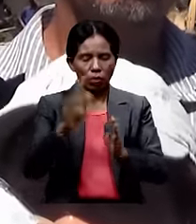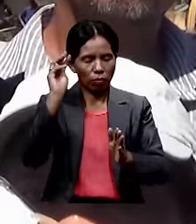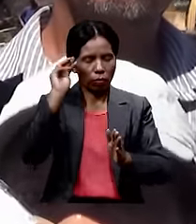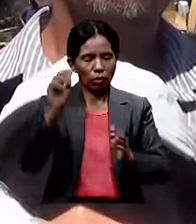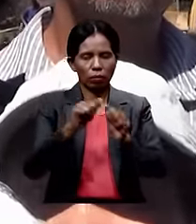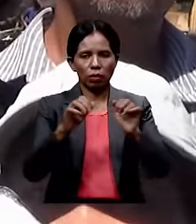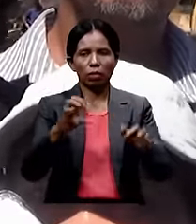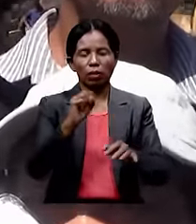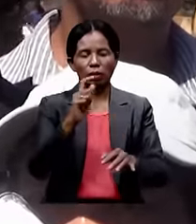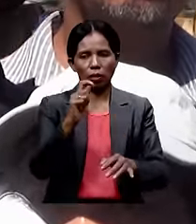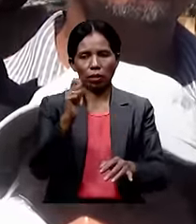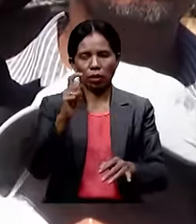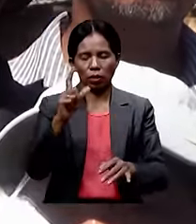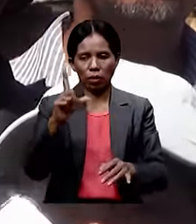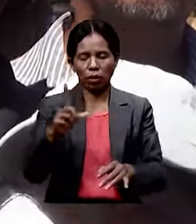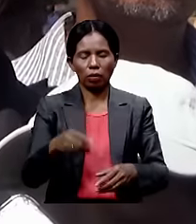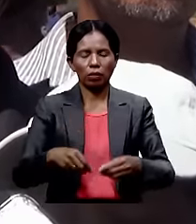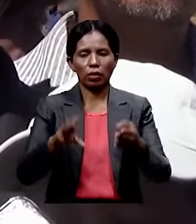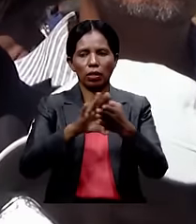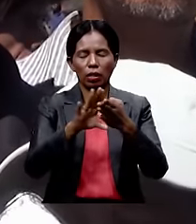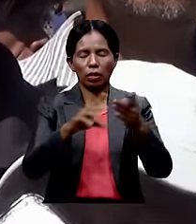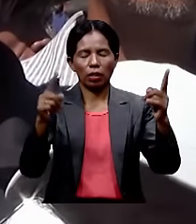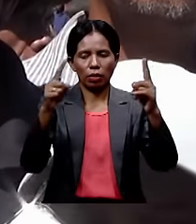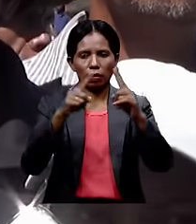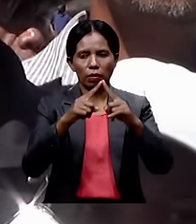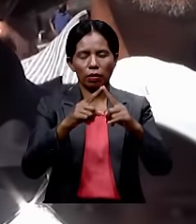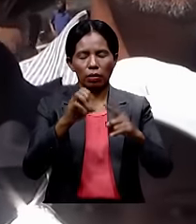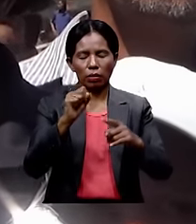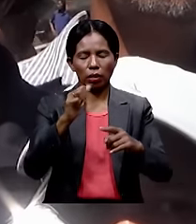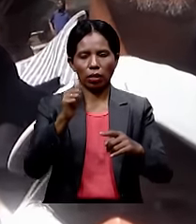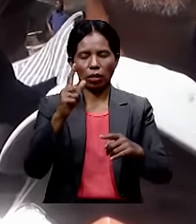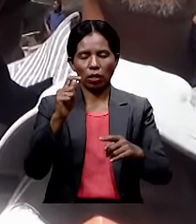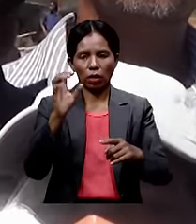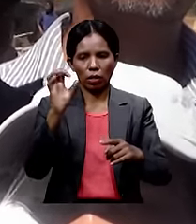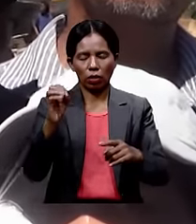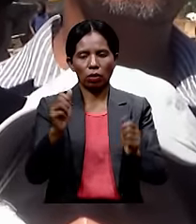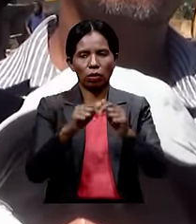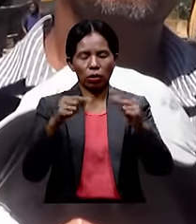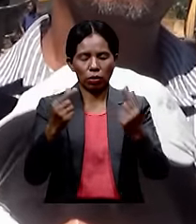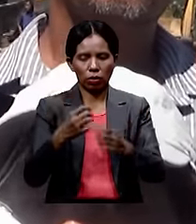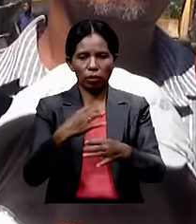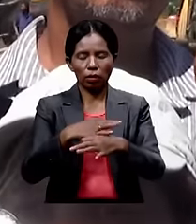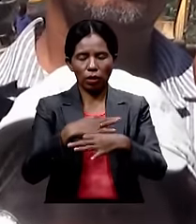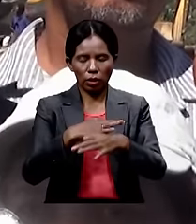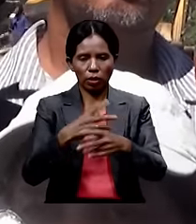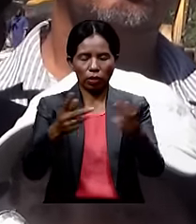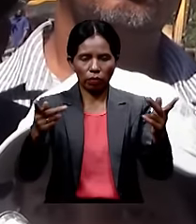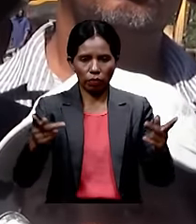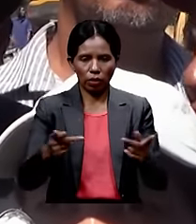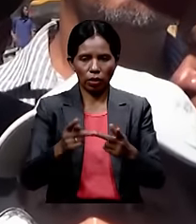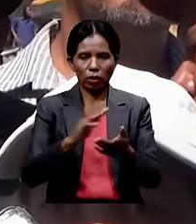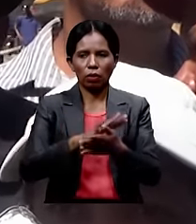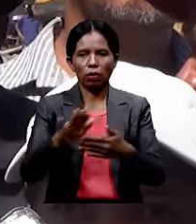Administração do Estado. E a turma da espaço para a CEA, toda a equipa toma, que também é a dia, cuidado, trata